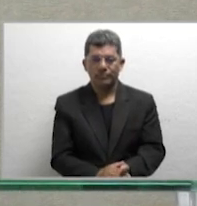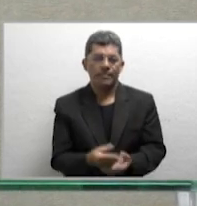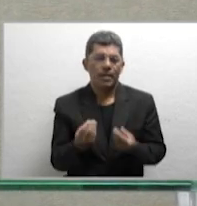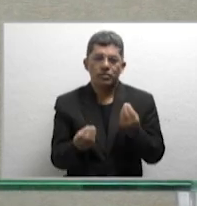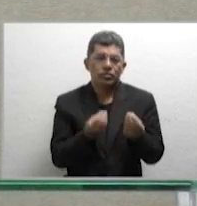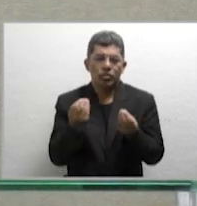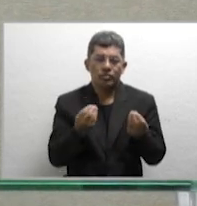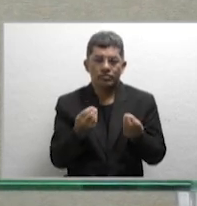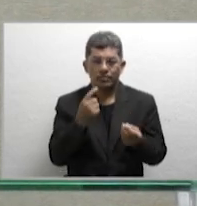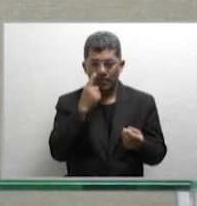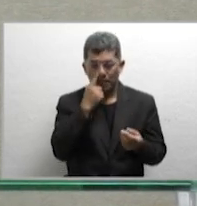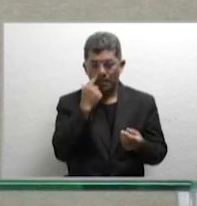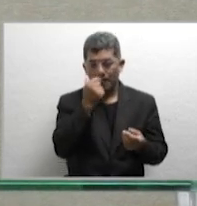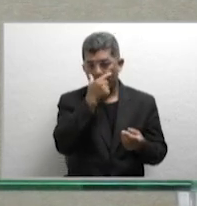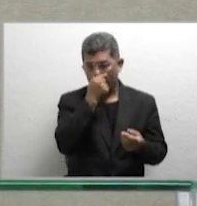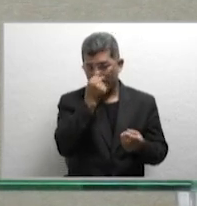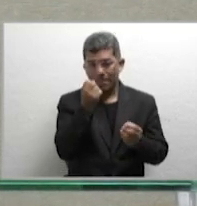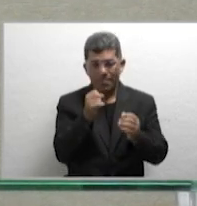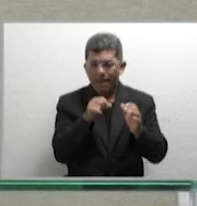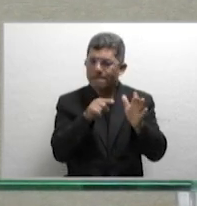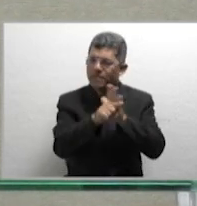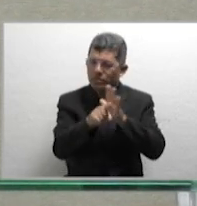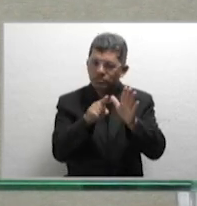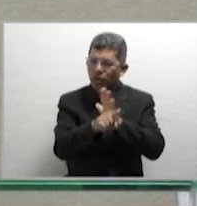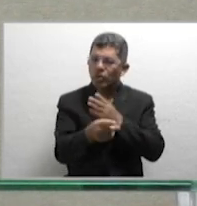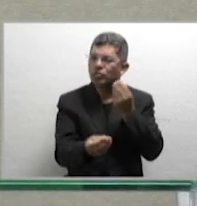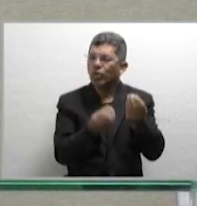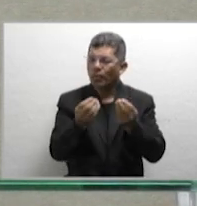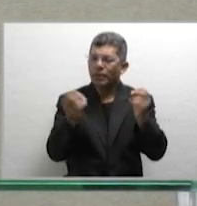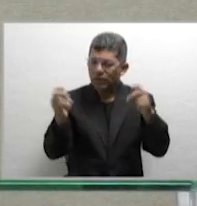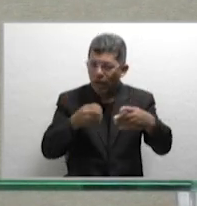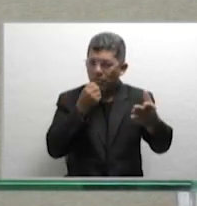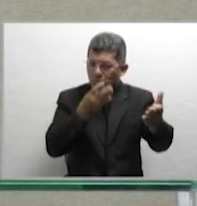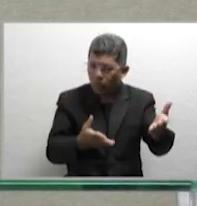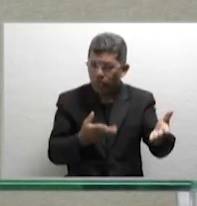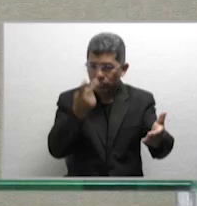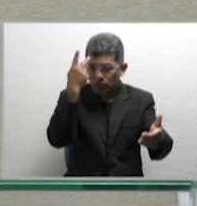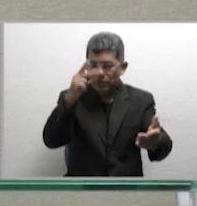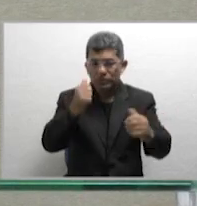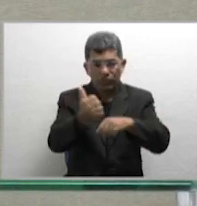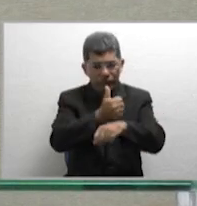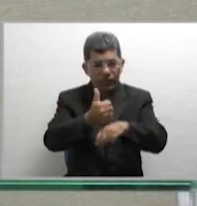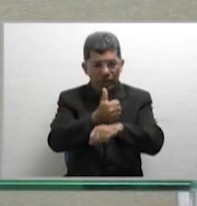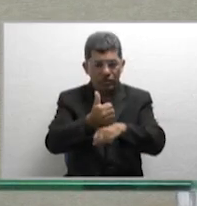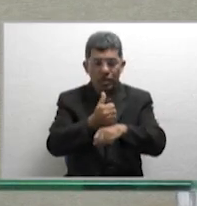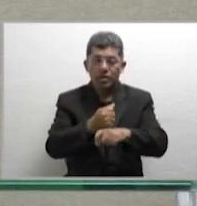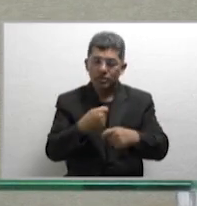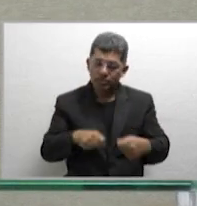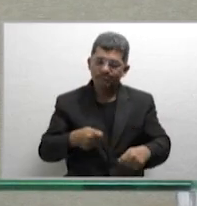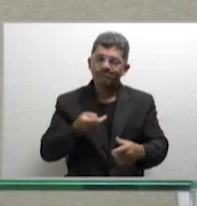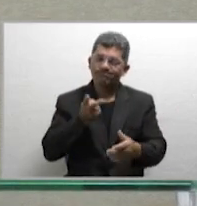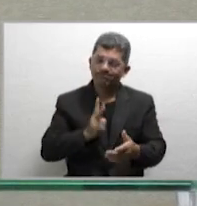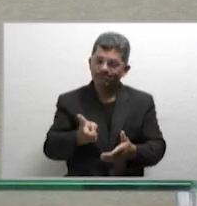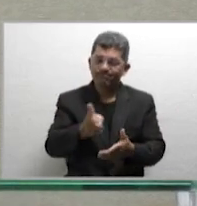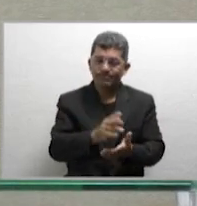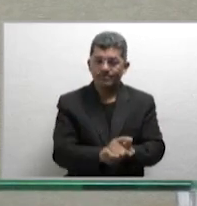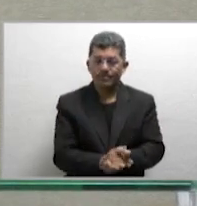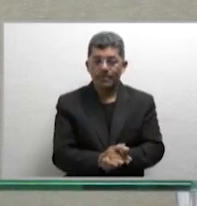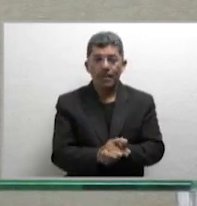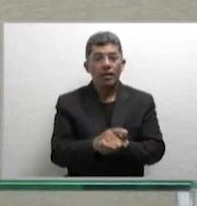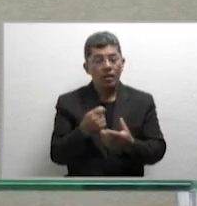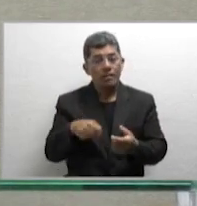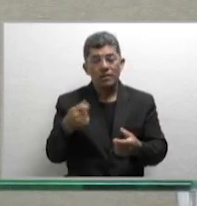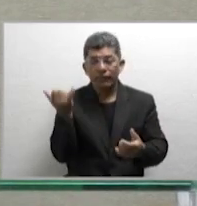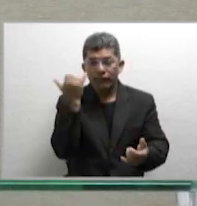maneira? Essa é uma pergunta que não quer calar e nós precisamos a cada dia democratizar aquilo ou as informações